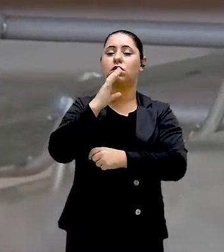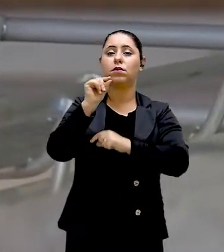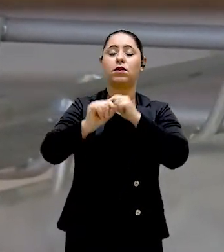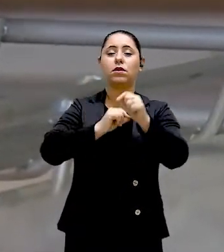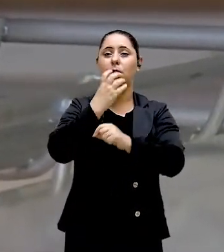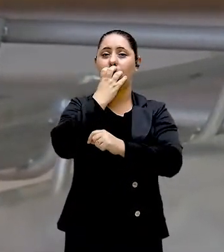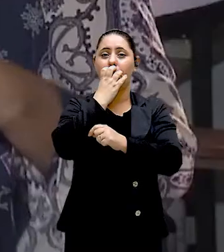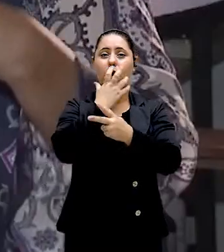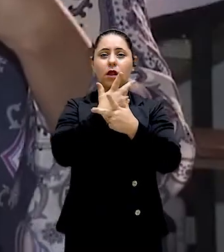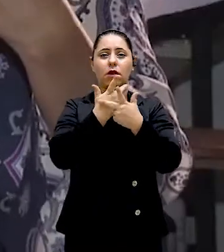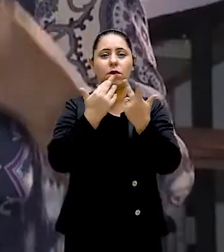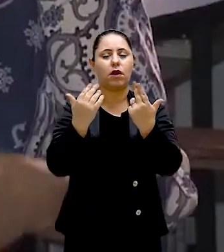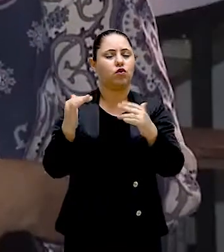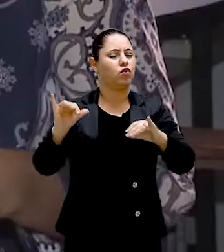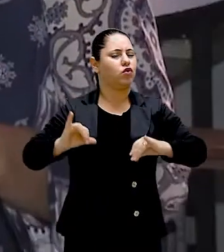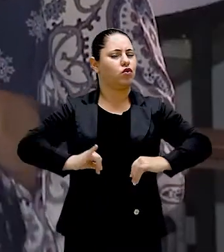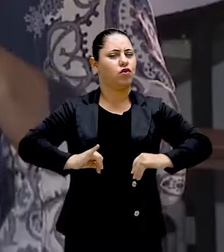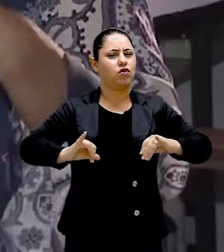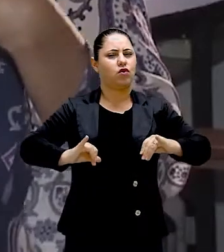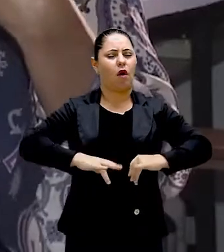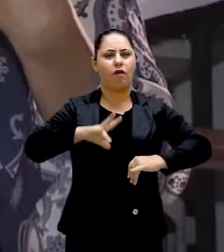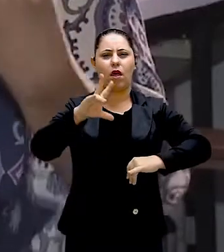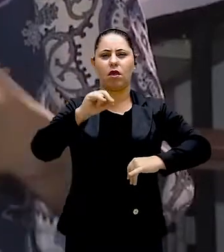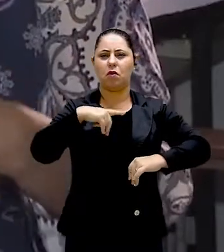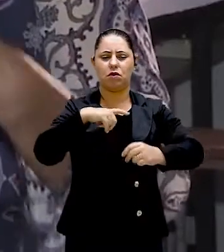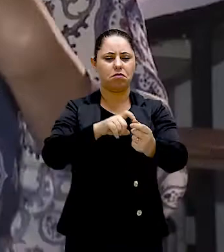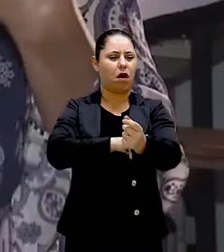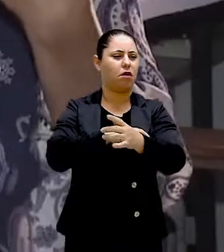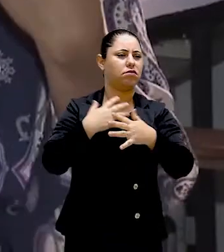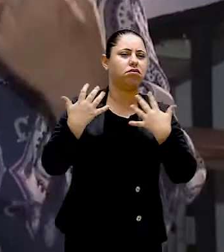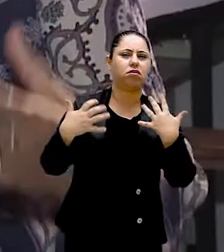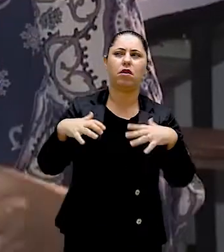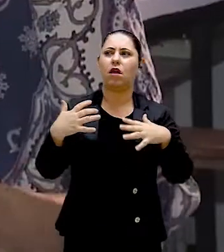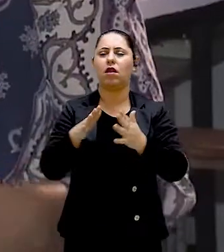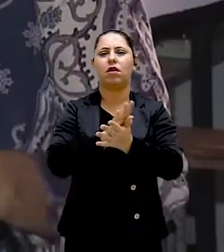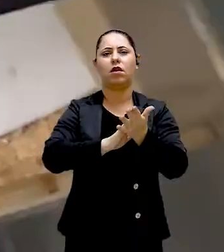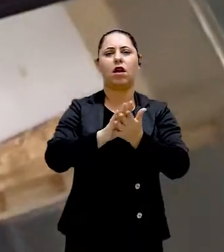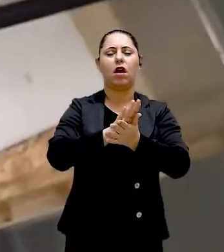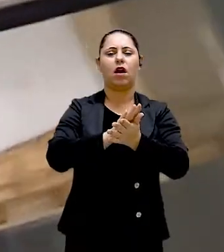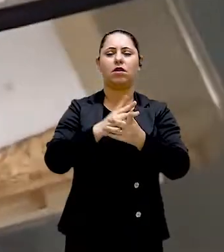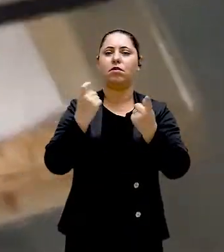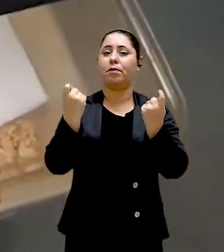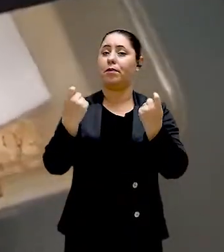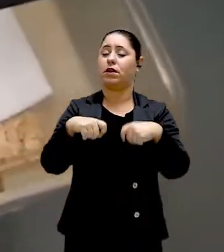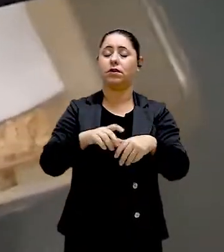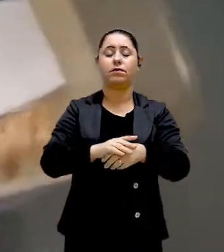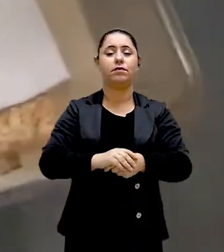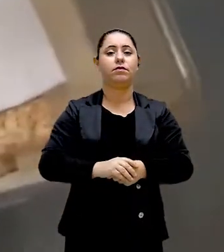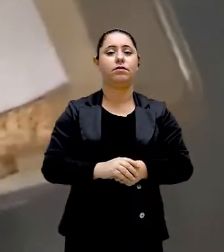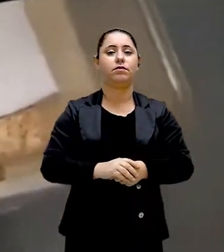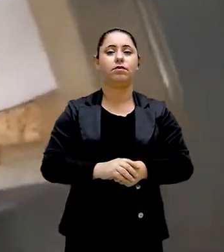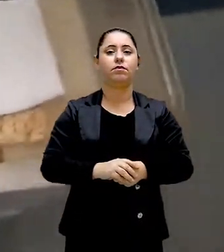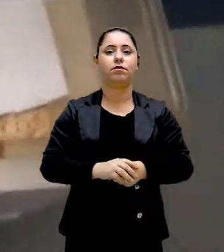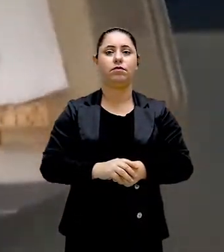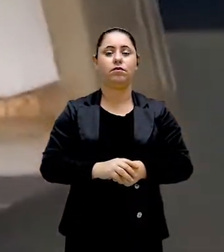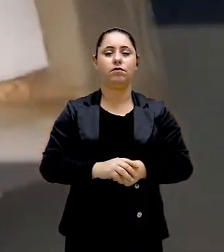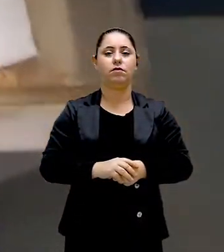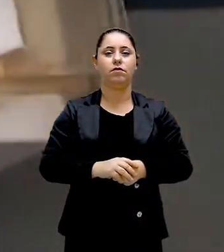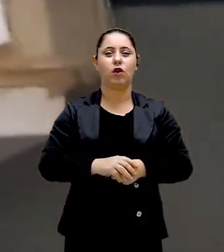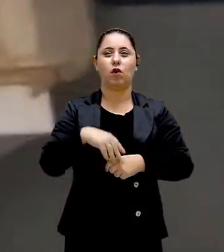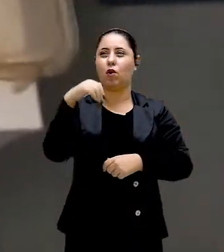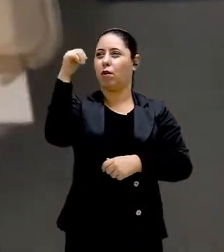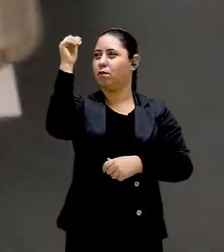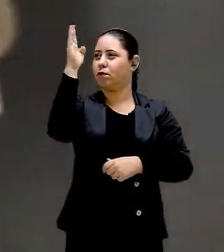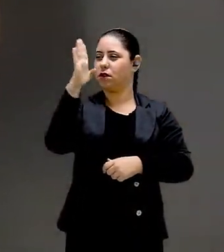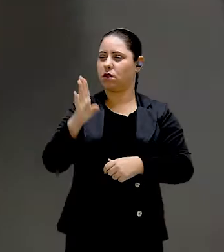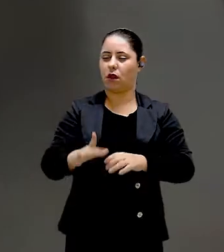não sofram, não tenham estresse, não tenham ansiedade desnecessária. O Brasil possui uma lei